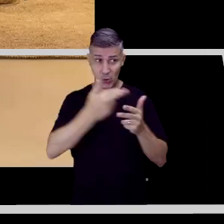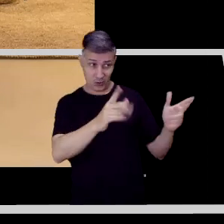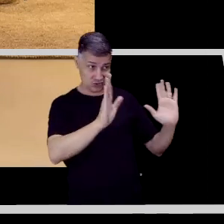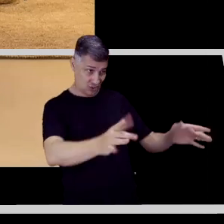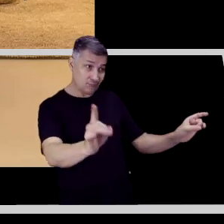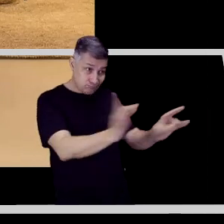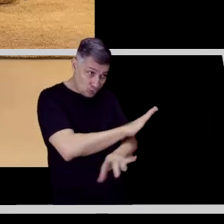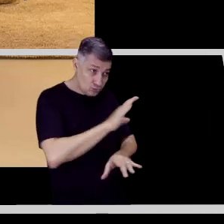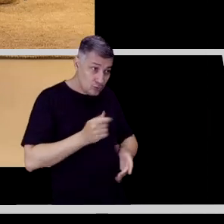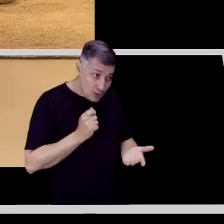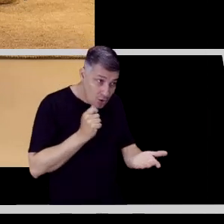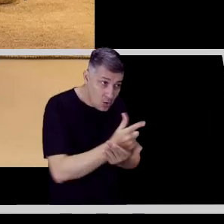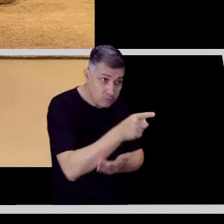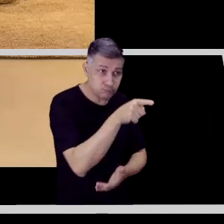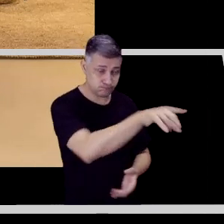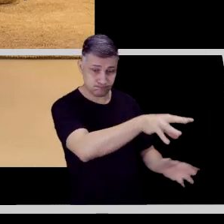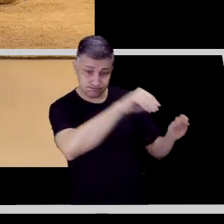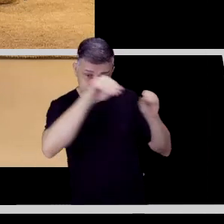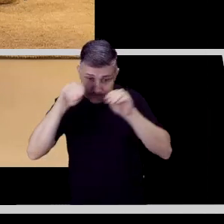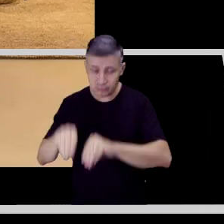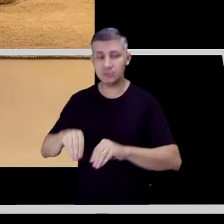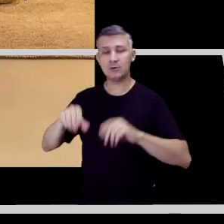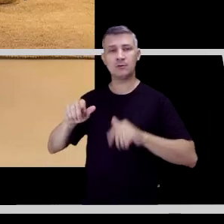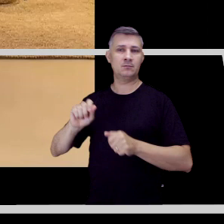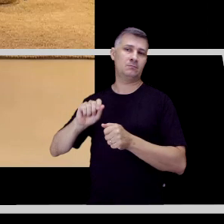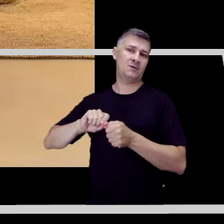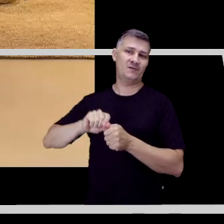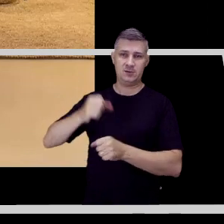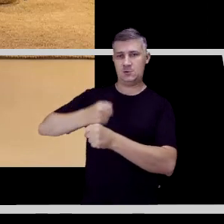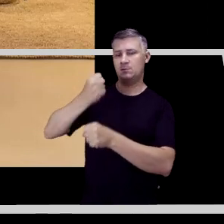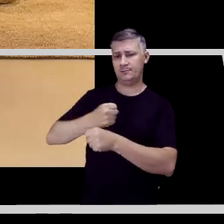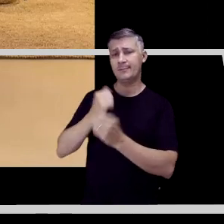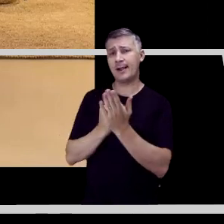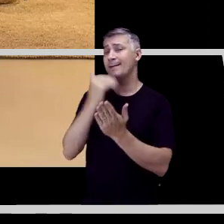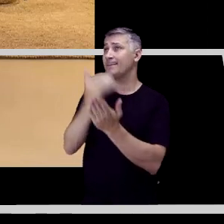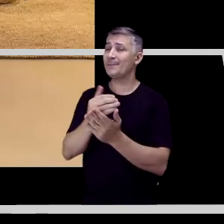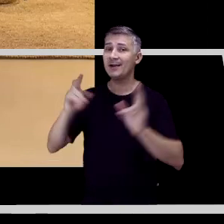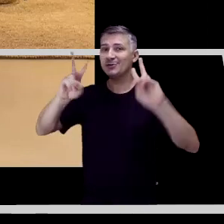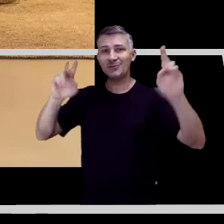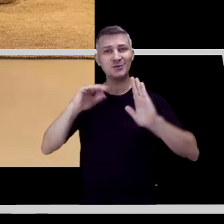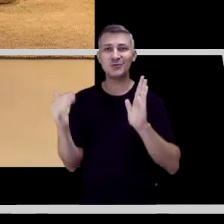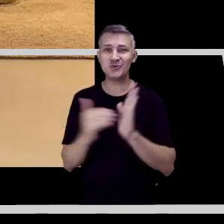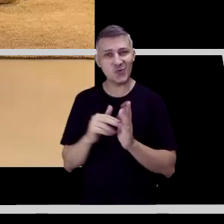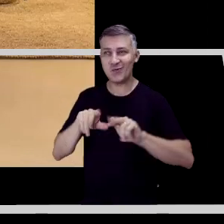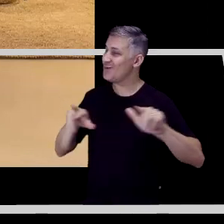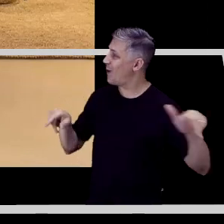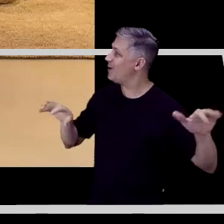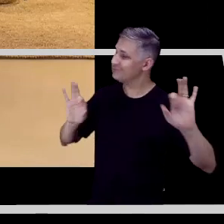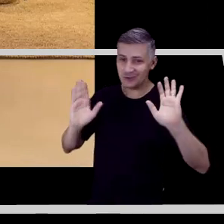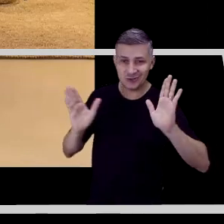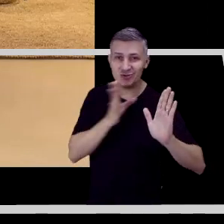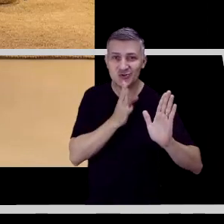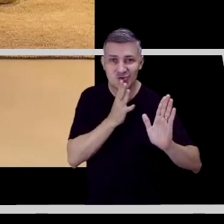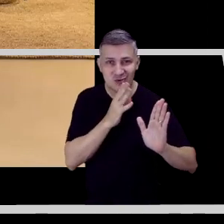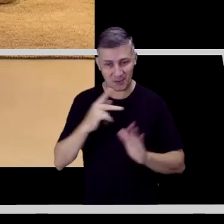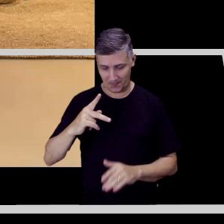isso que está de fácil manuseio e de fácil acesso, né? E assim amplificando ainda mais todas aquelas vantagens